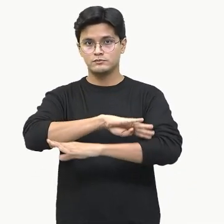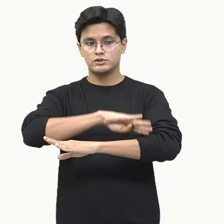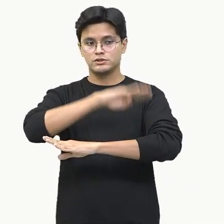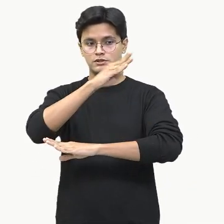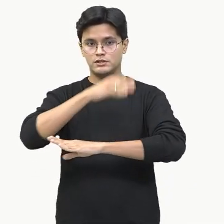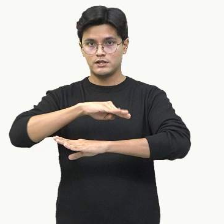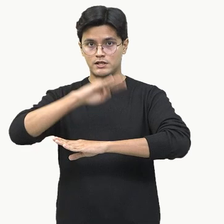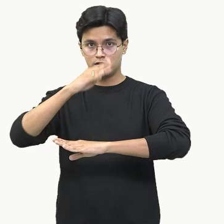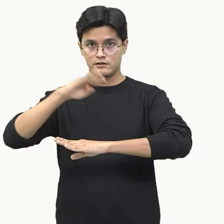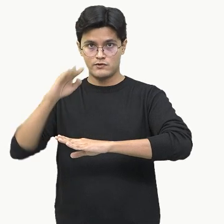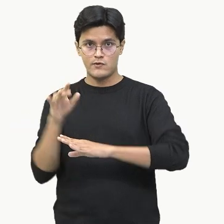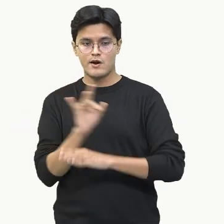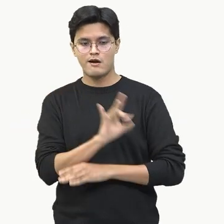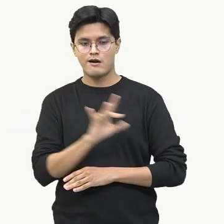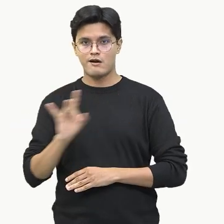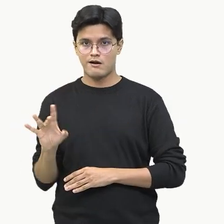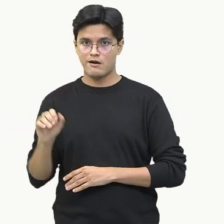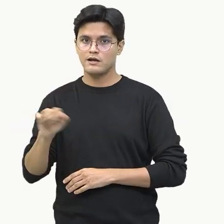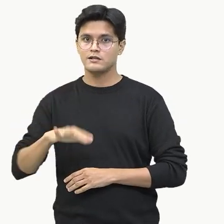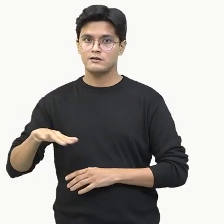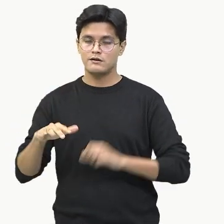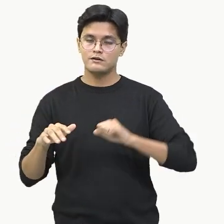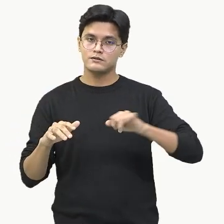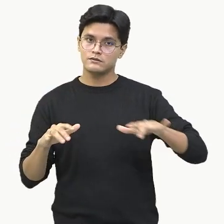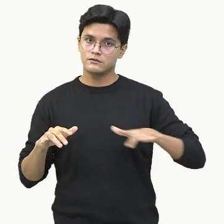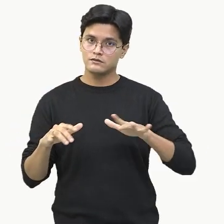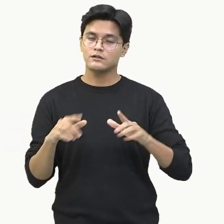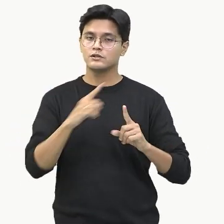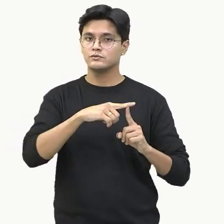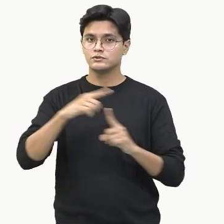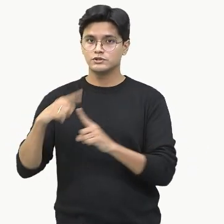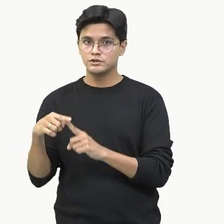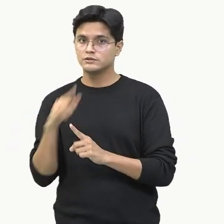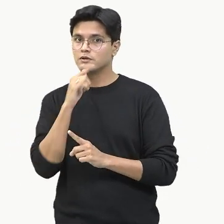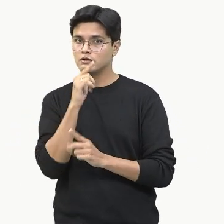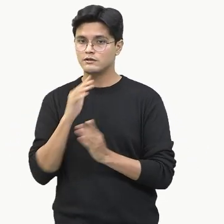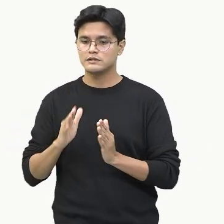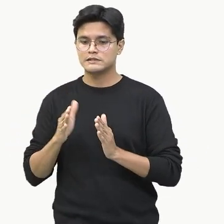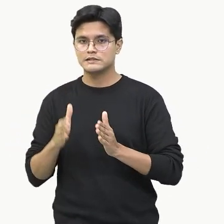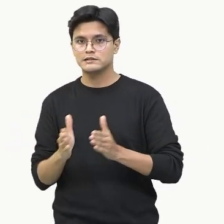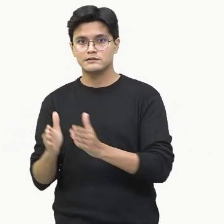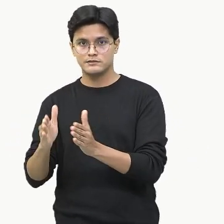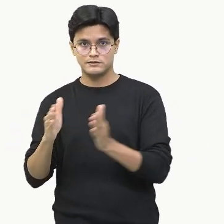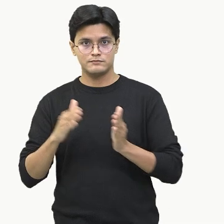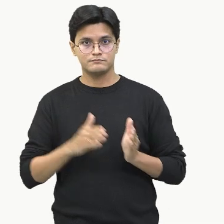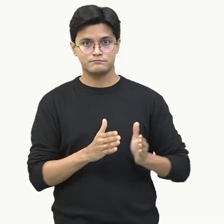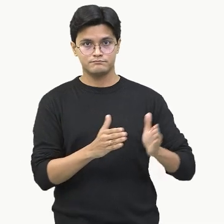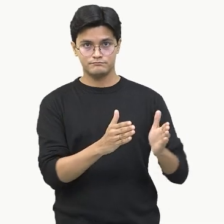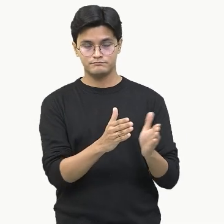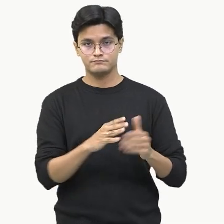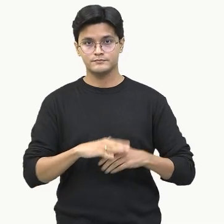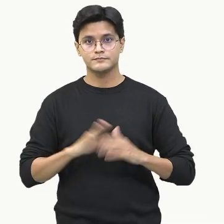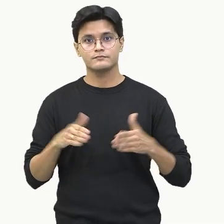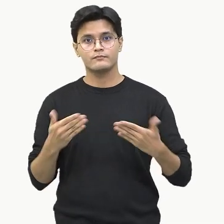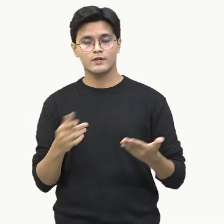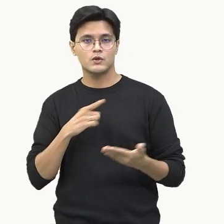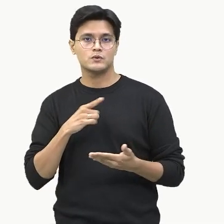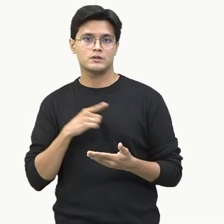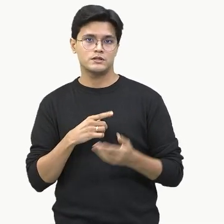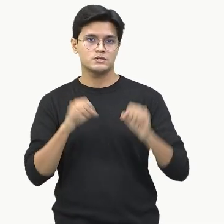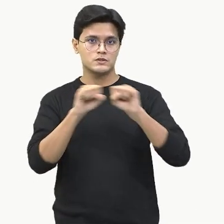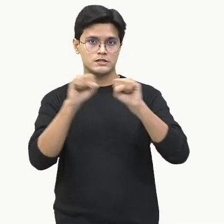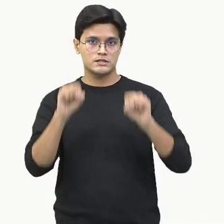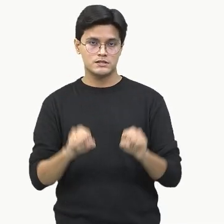dessas regiões né de cada um desses dois tipos de Rio certo aí nós temos a rede hidroviária né nós vimos a